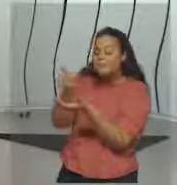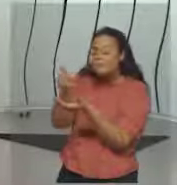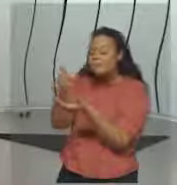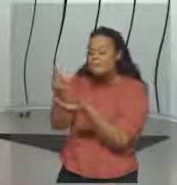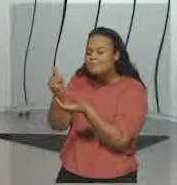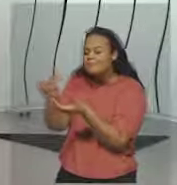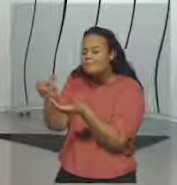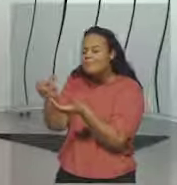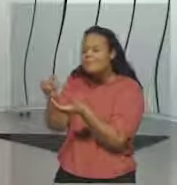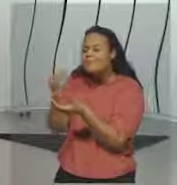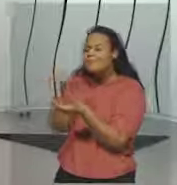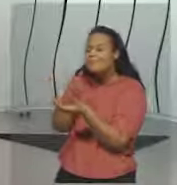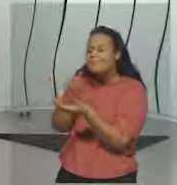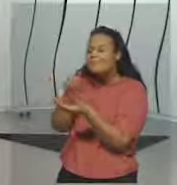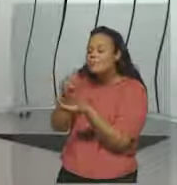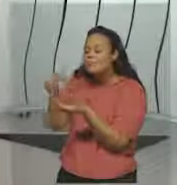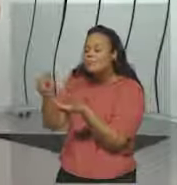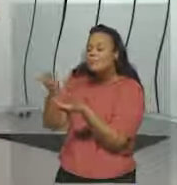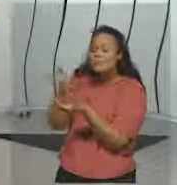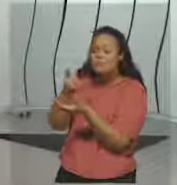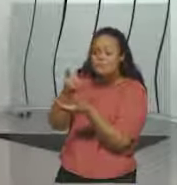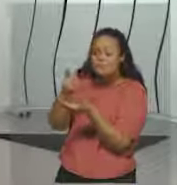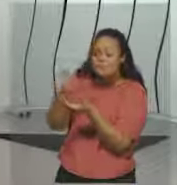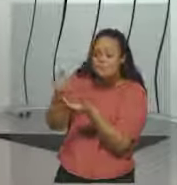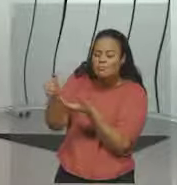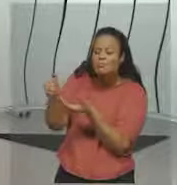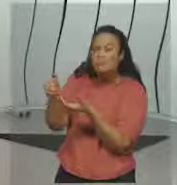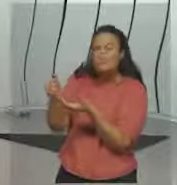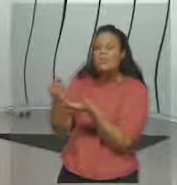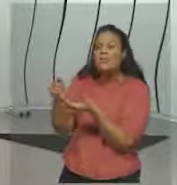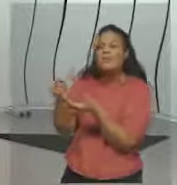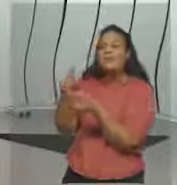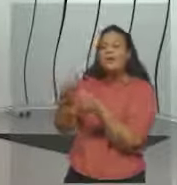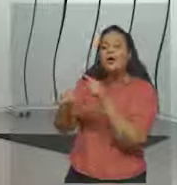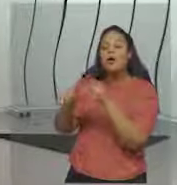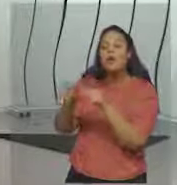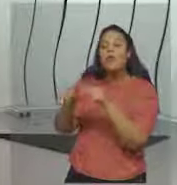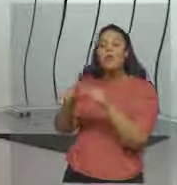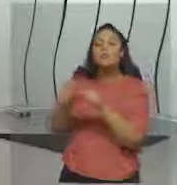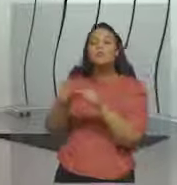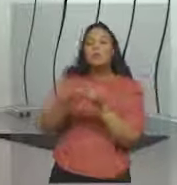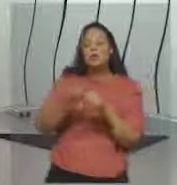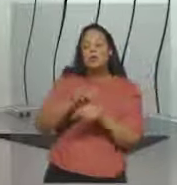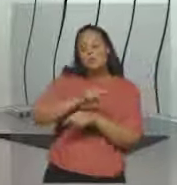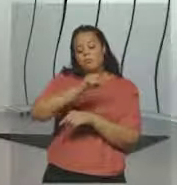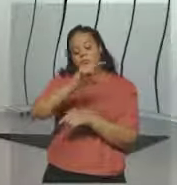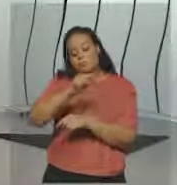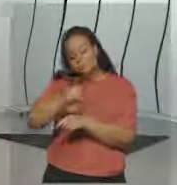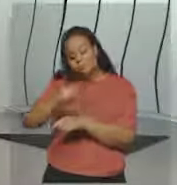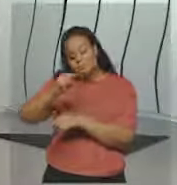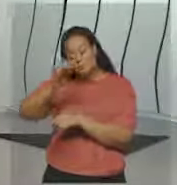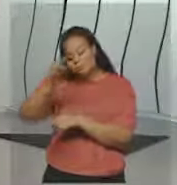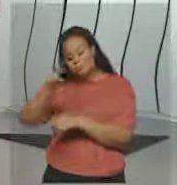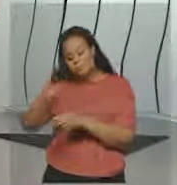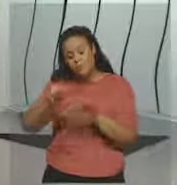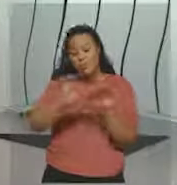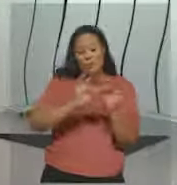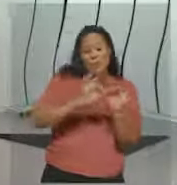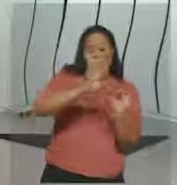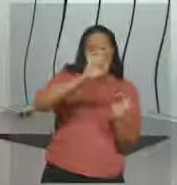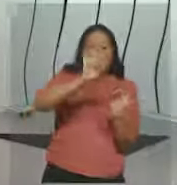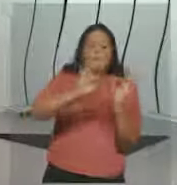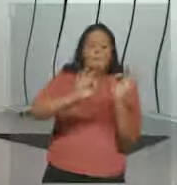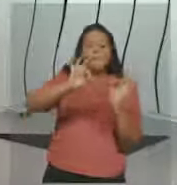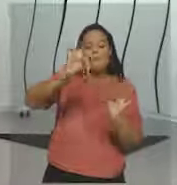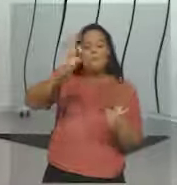fazem com que ele seja mais comprido, né? Porque se você tem um material fazendo voltinhas, olha só. Tá aqui, fiz aqui acima da lâmpada.